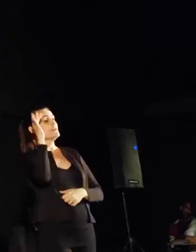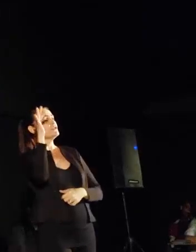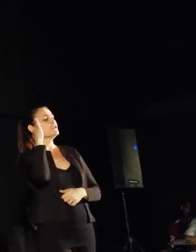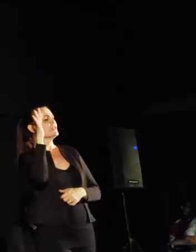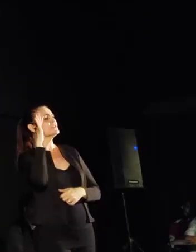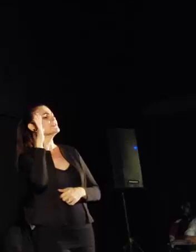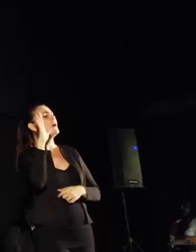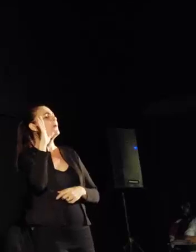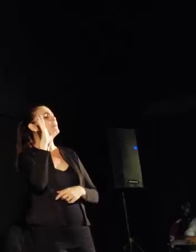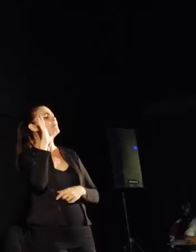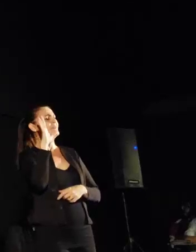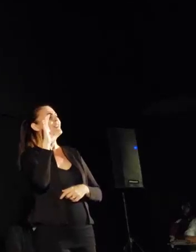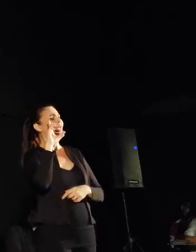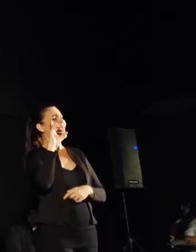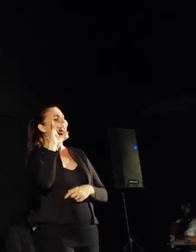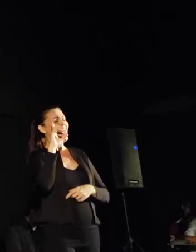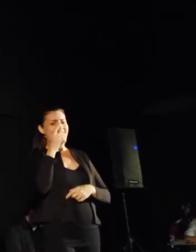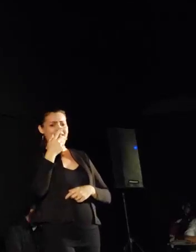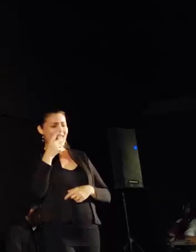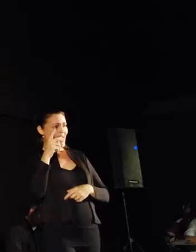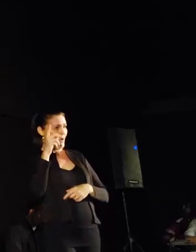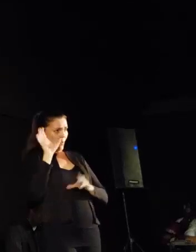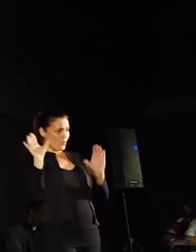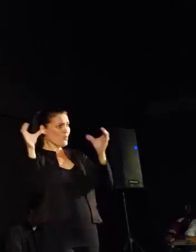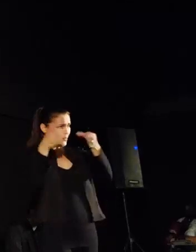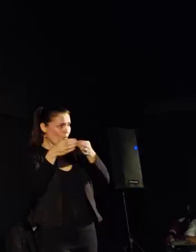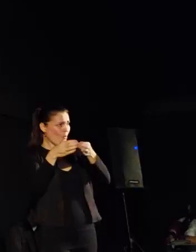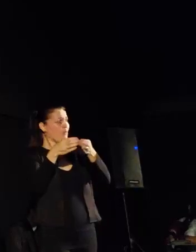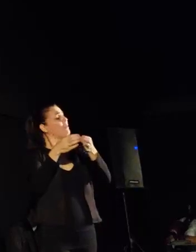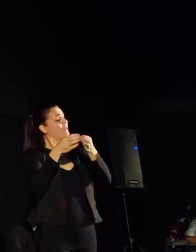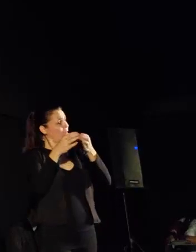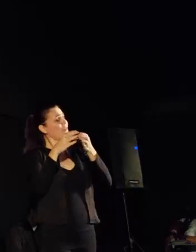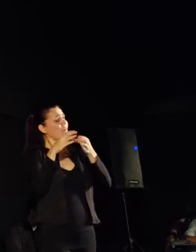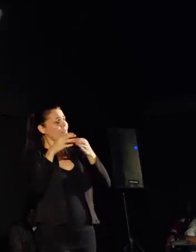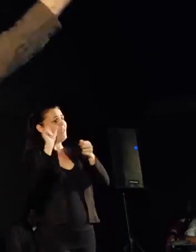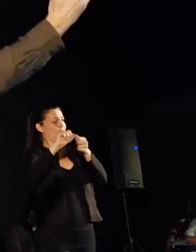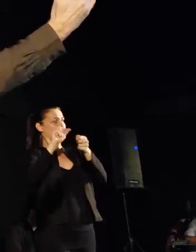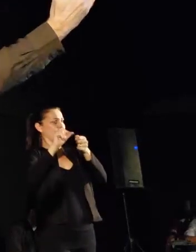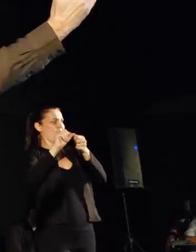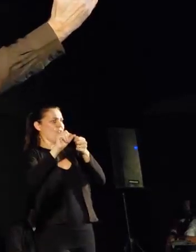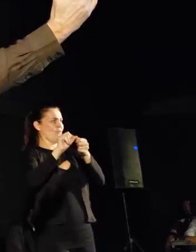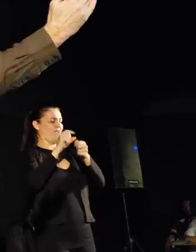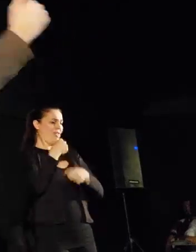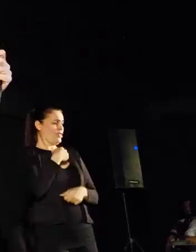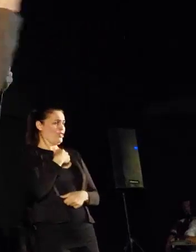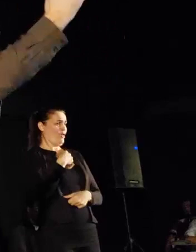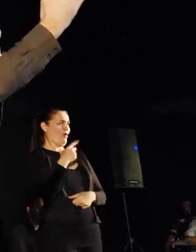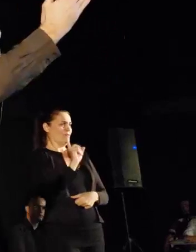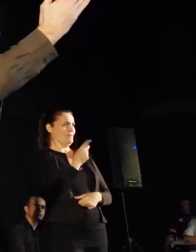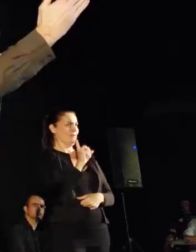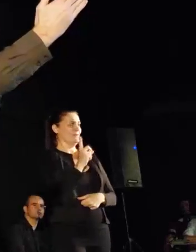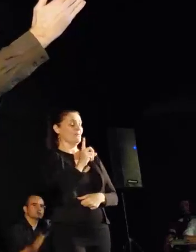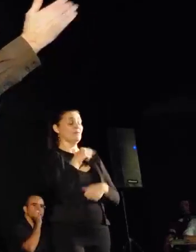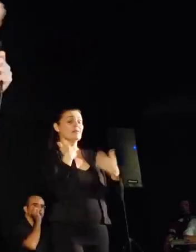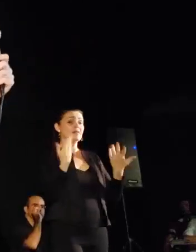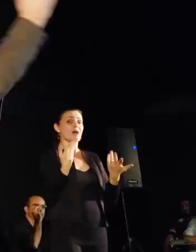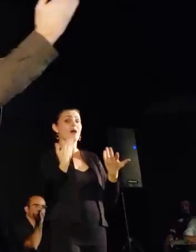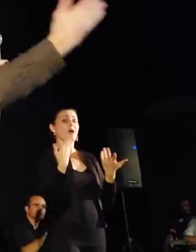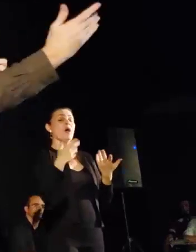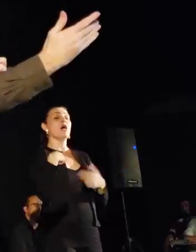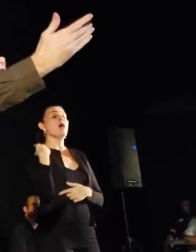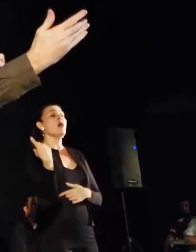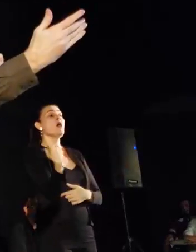sendo definida por eles, não por nós. Nossa capacidade de projetar um futuro diferente está